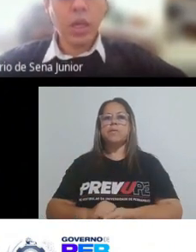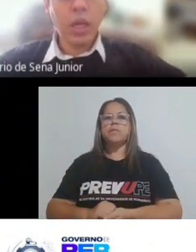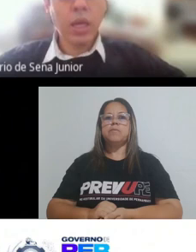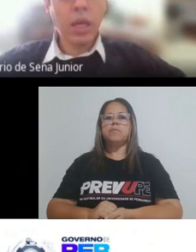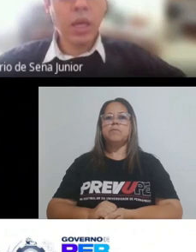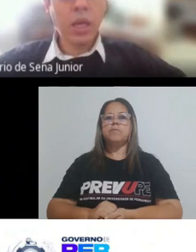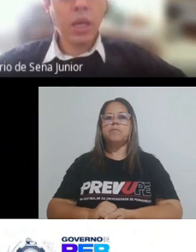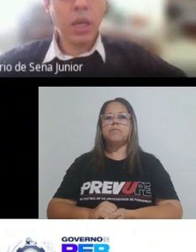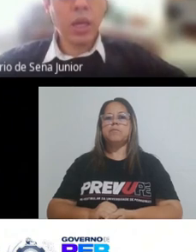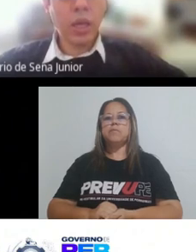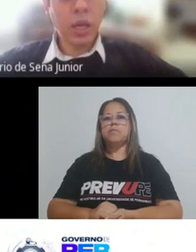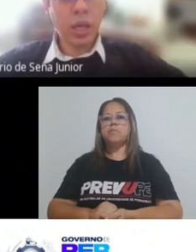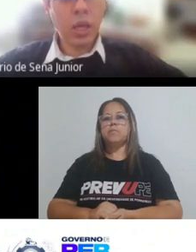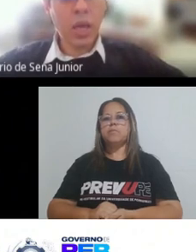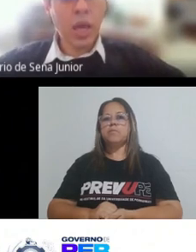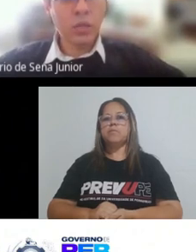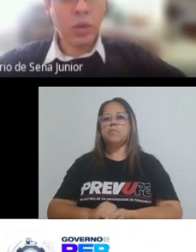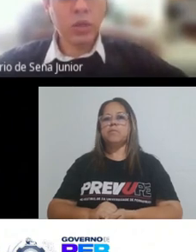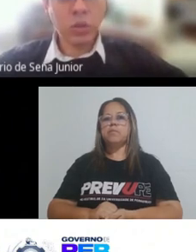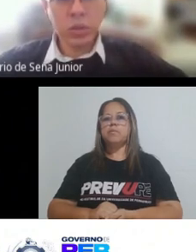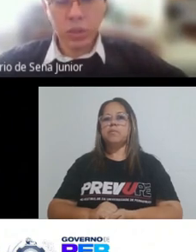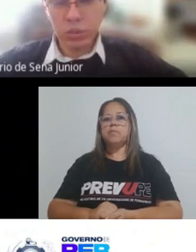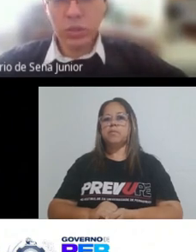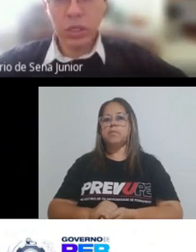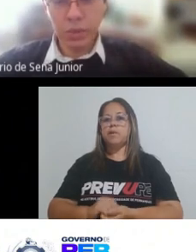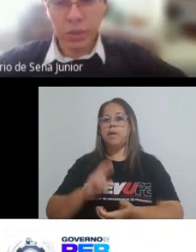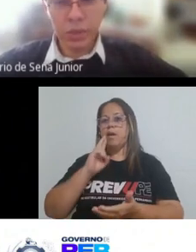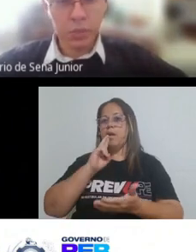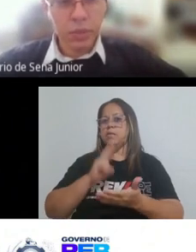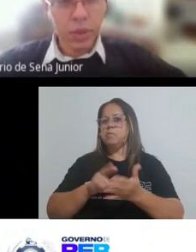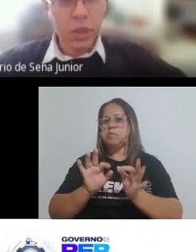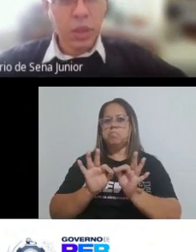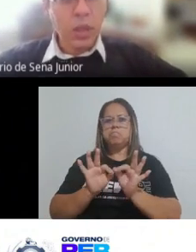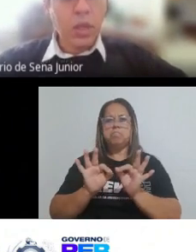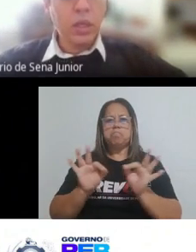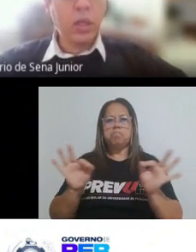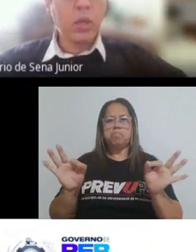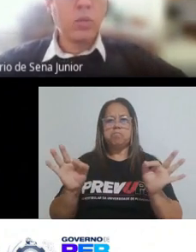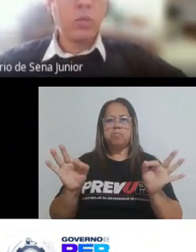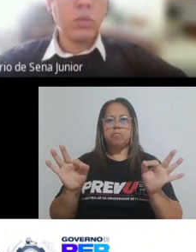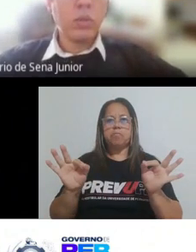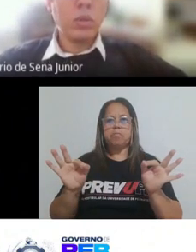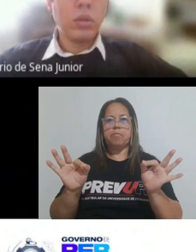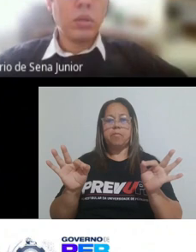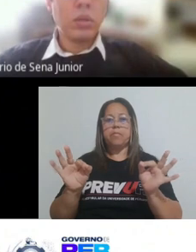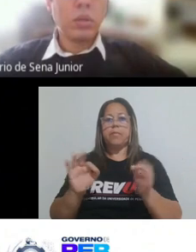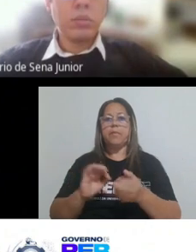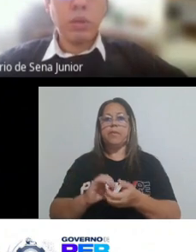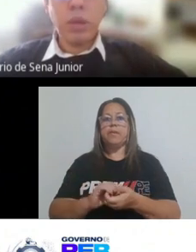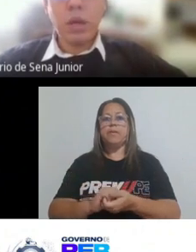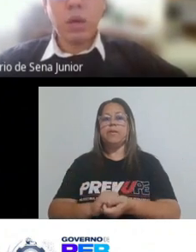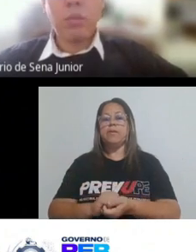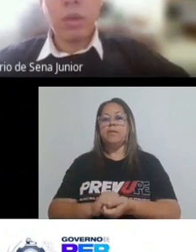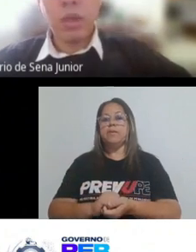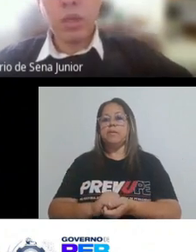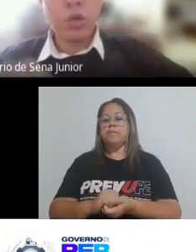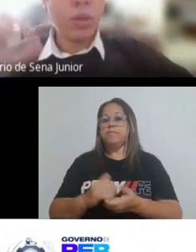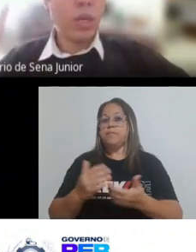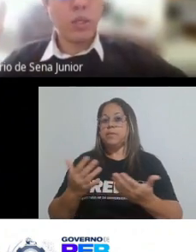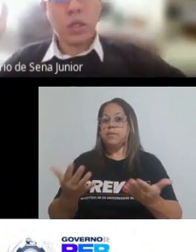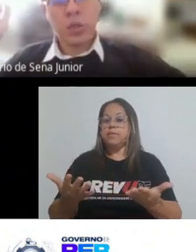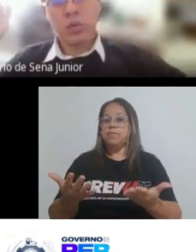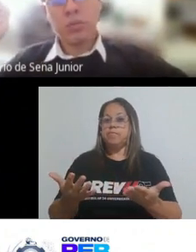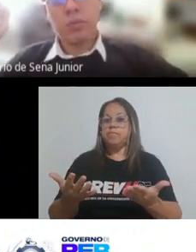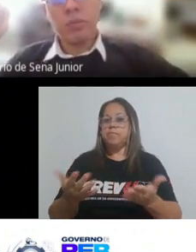a sua resolução simples. Então, primeiramente,